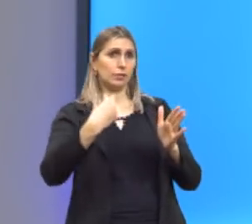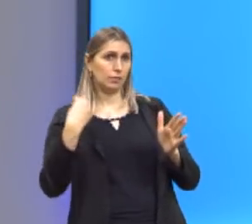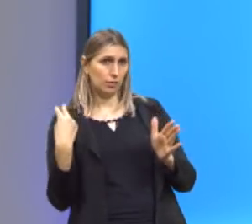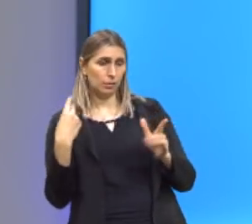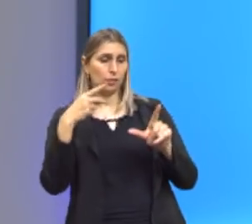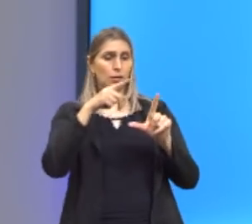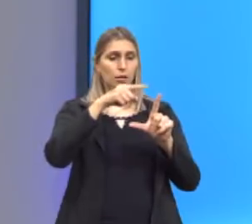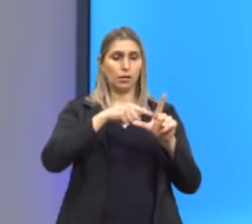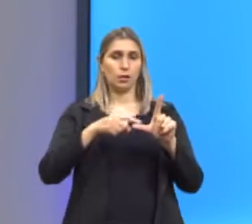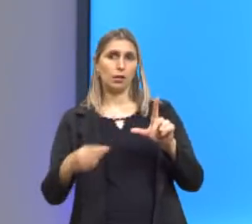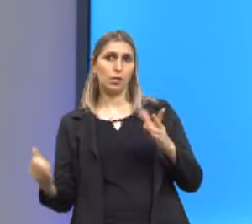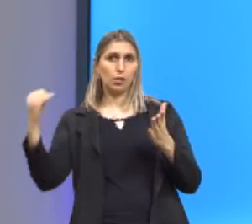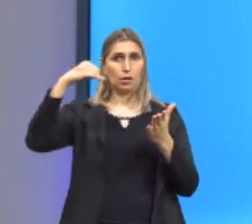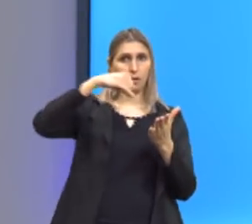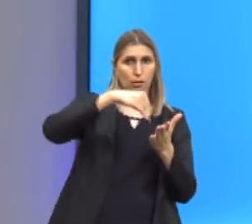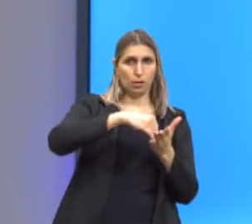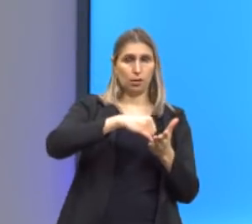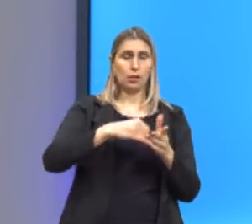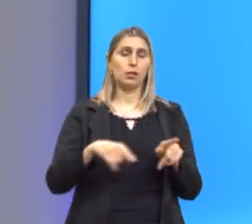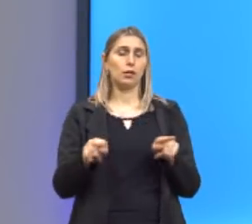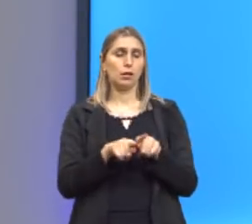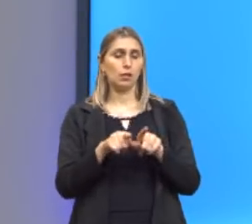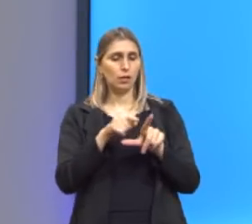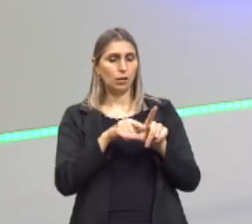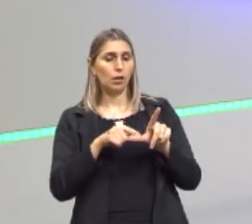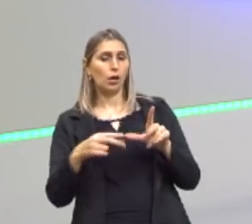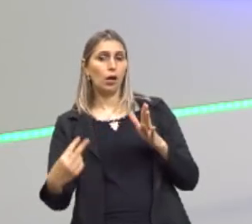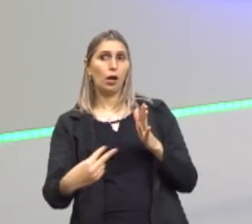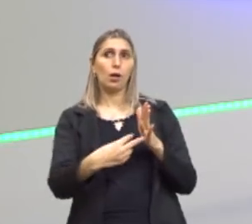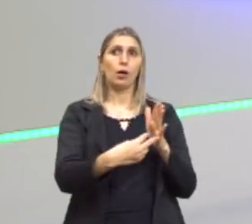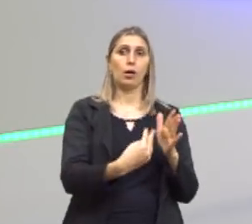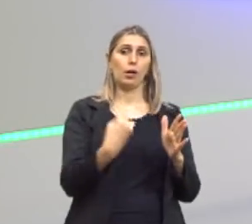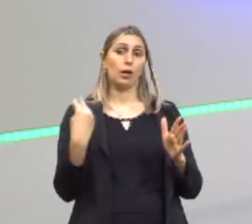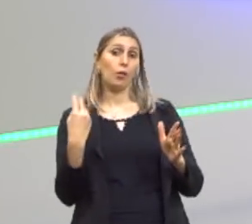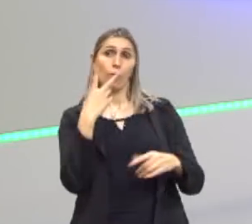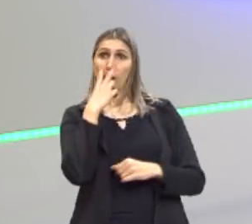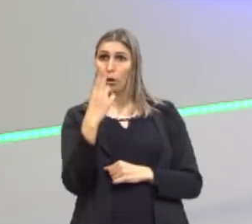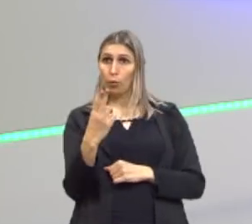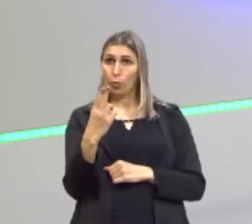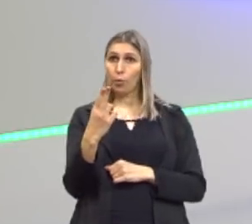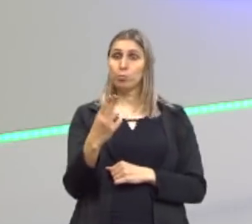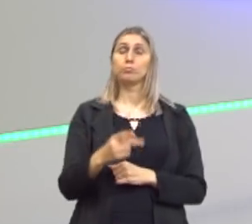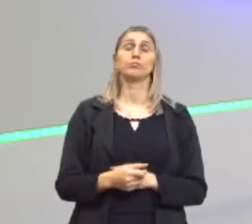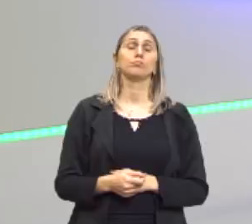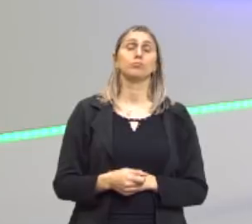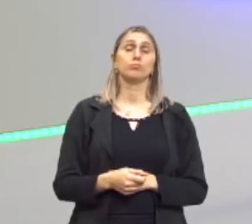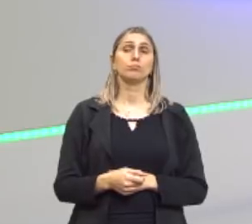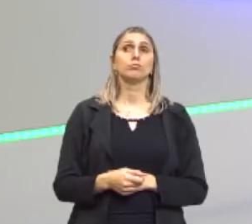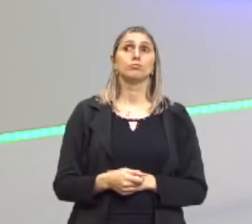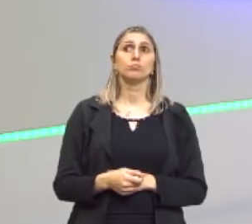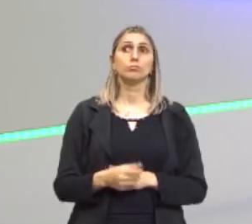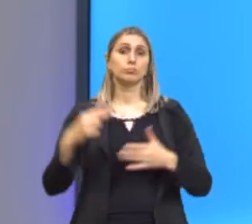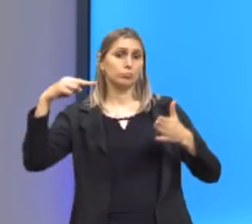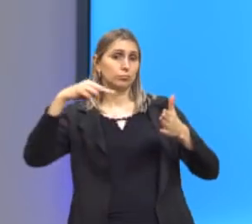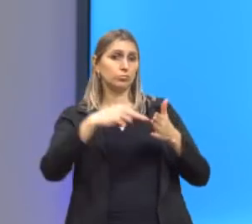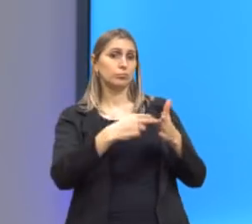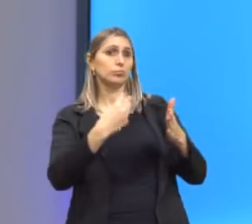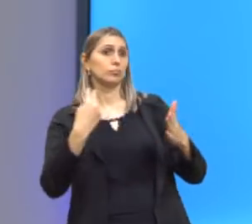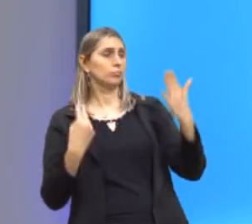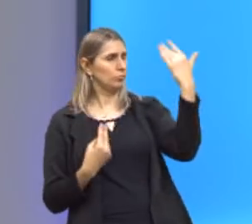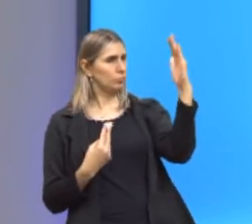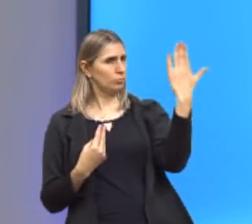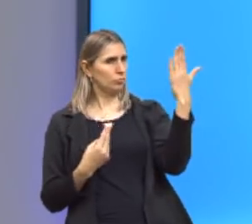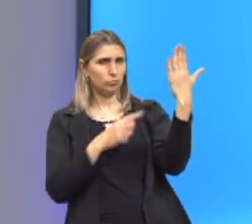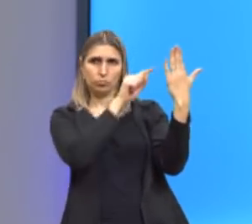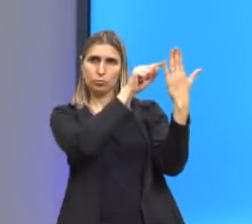ângulo incidente e o ângulo do raio refletido, eles são iguais. mesmo se a reflexão for num espelho, que a gente